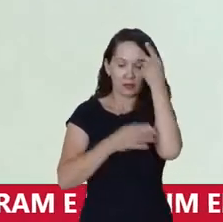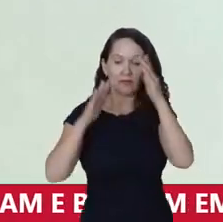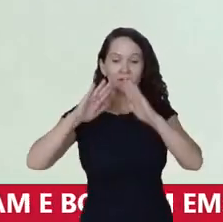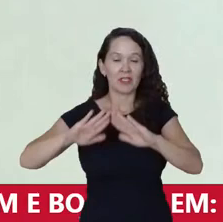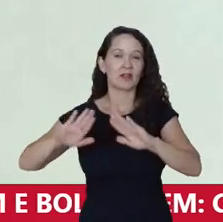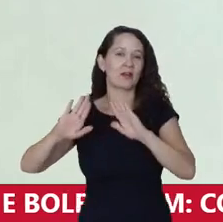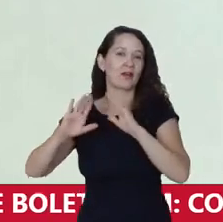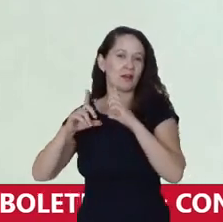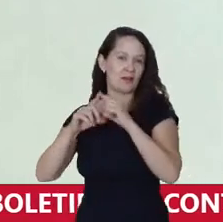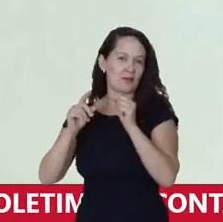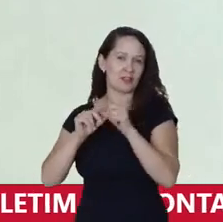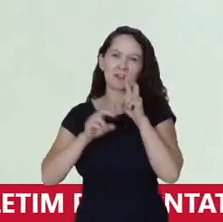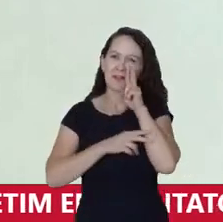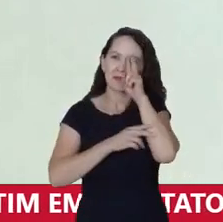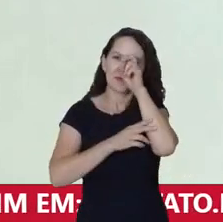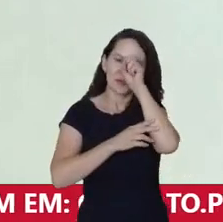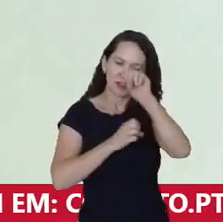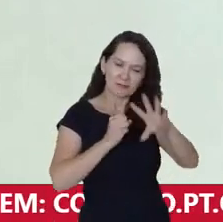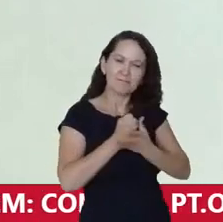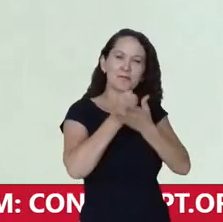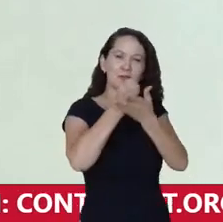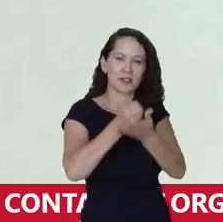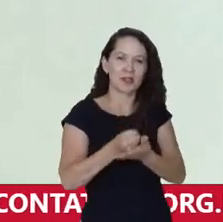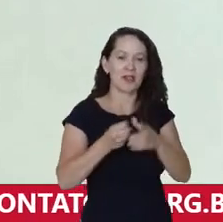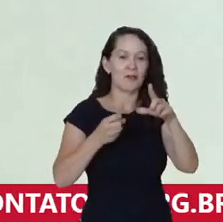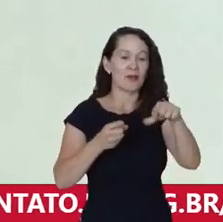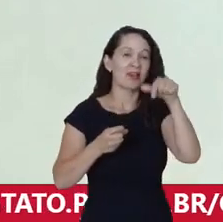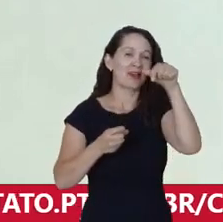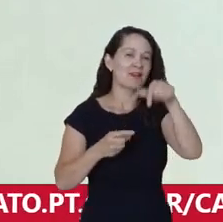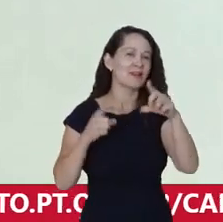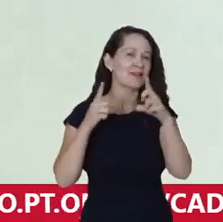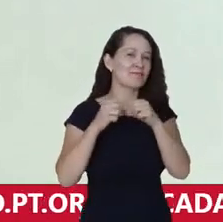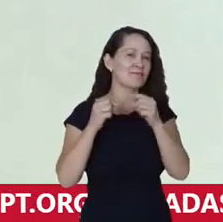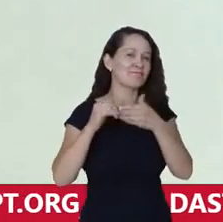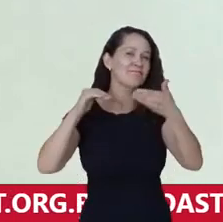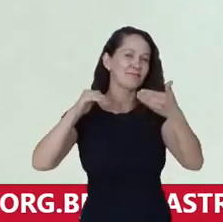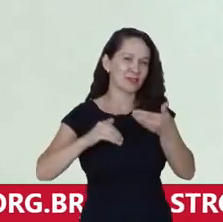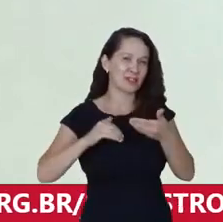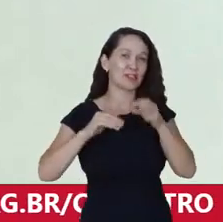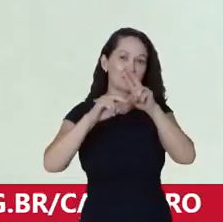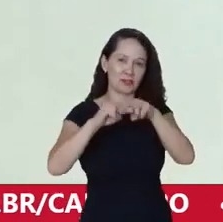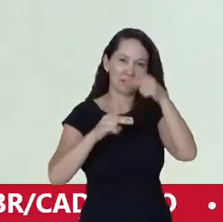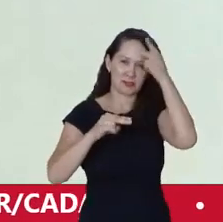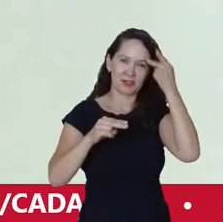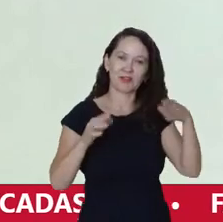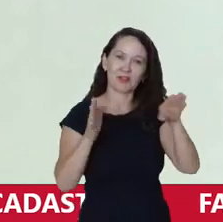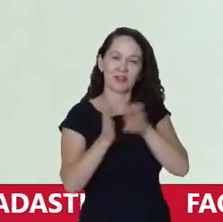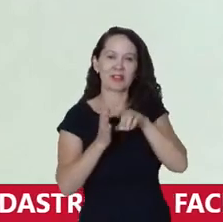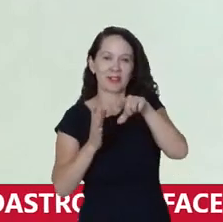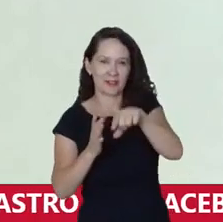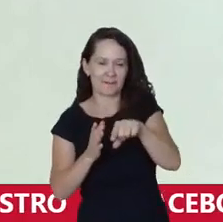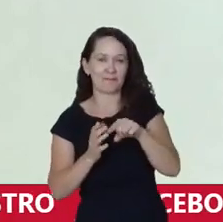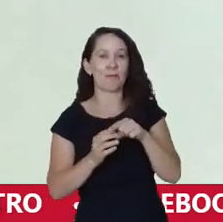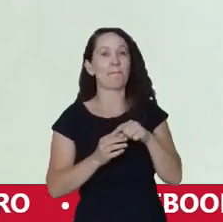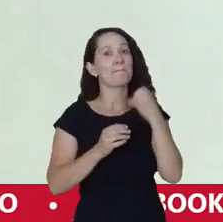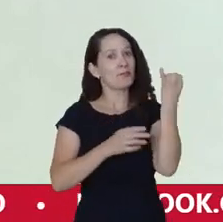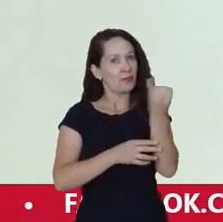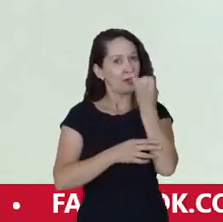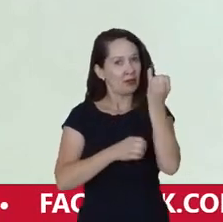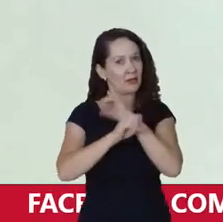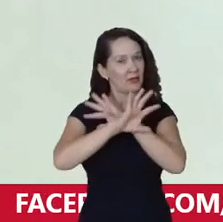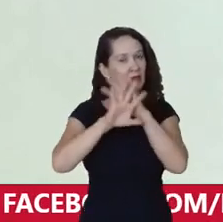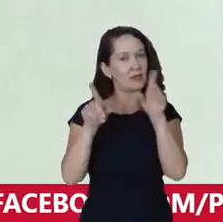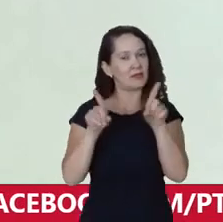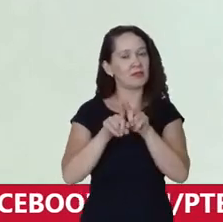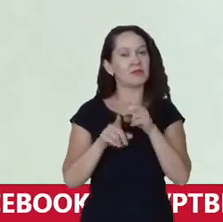possa ganhar força, já que é aqui que nós temos o Congresso, que é o responsável. E eu gosto sempre de destacar que